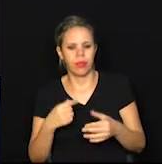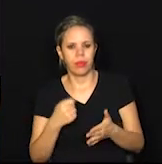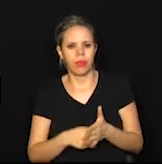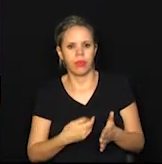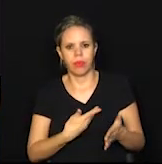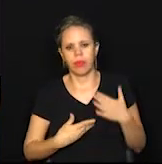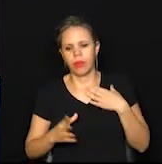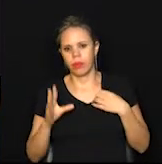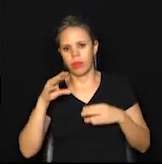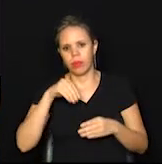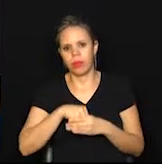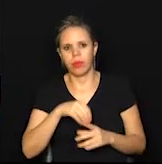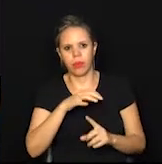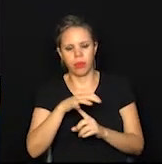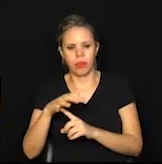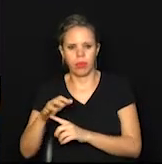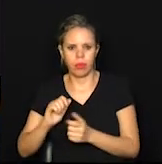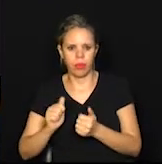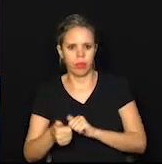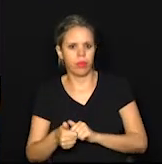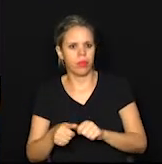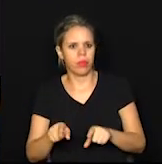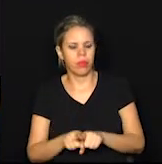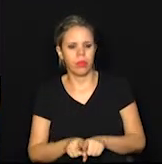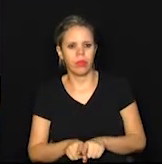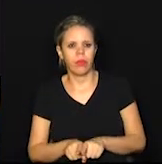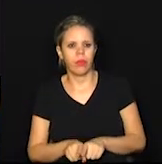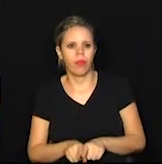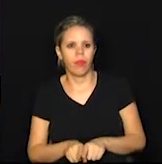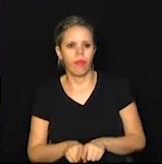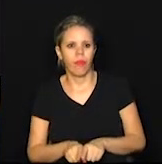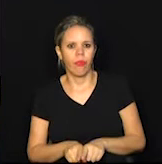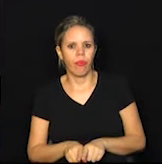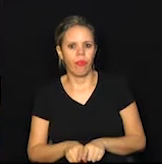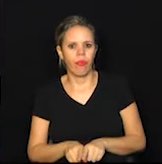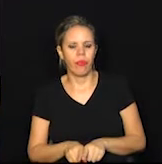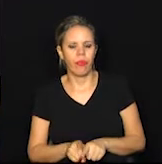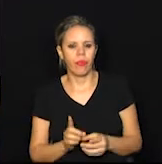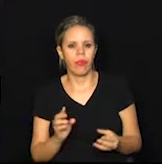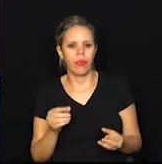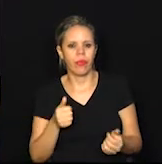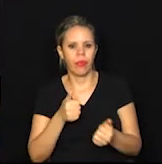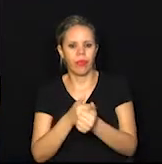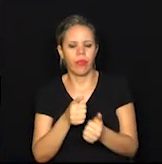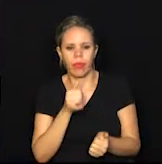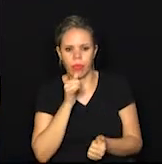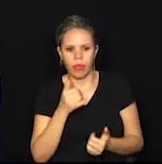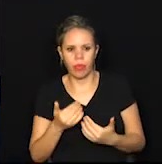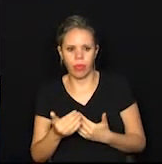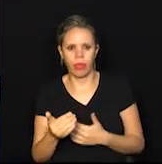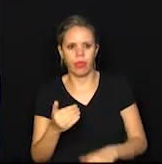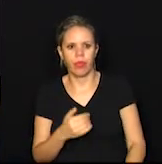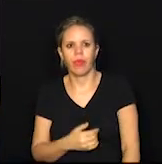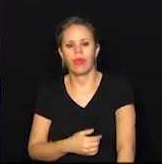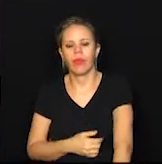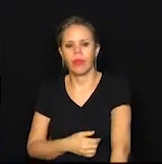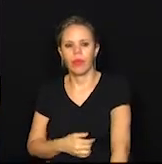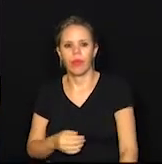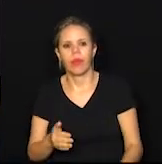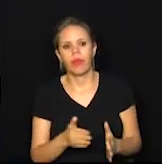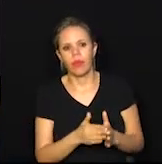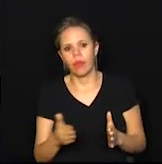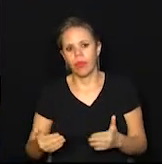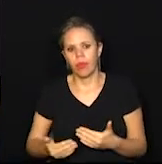pública dentro das praças de esporte. Então, o que estamos prevendo para esse período mais